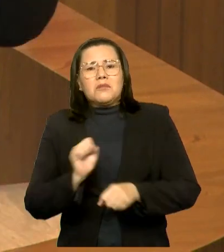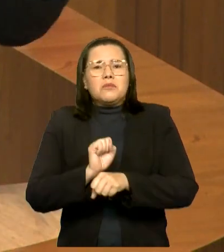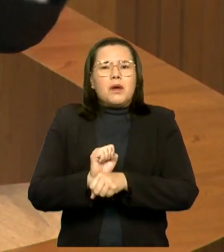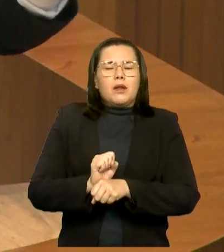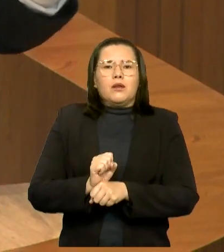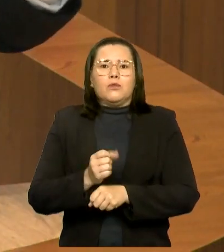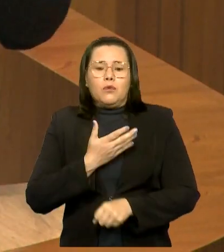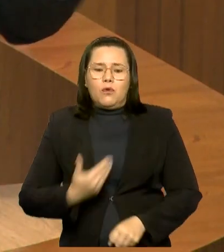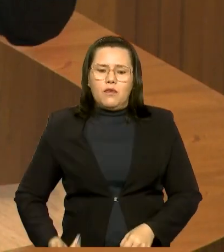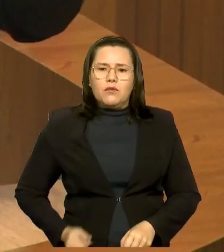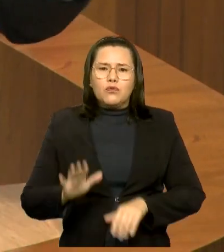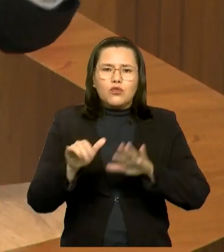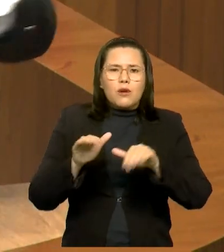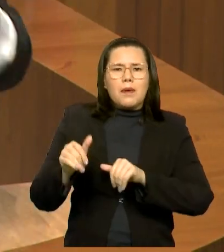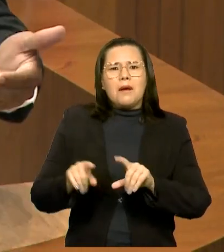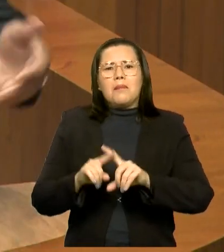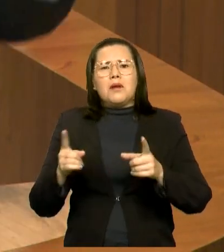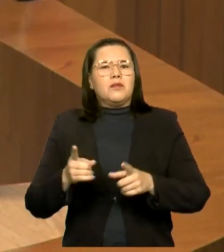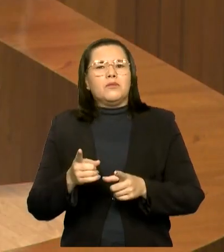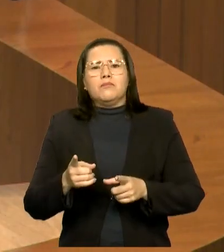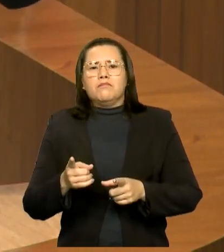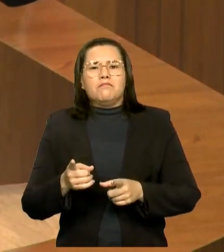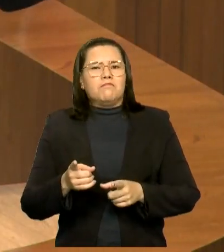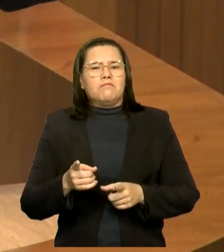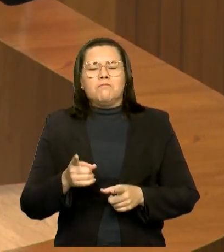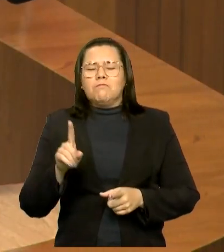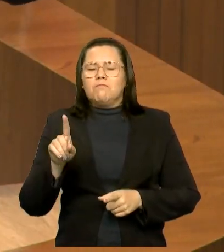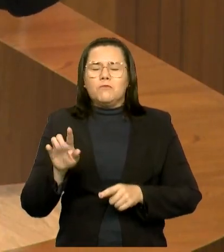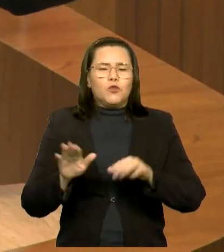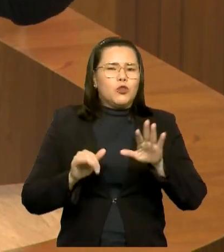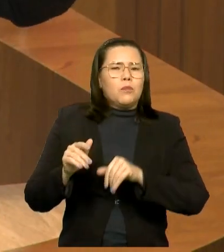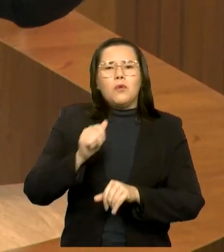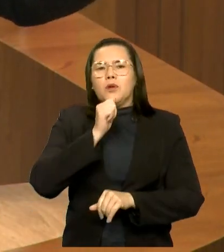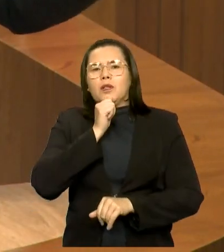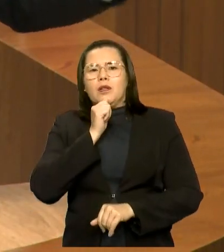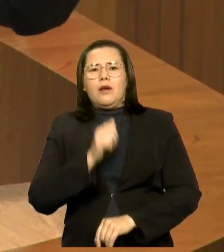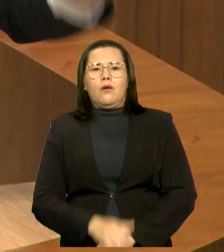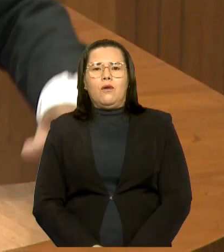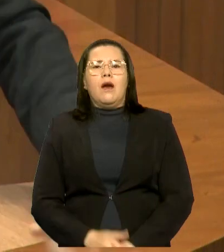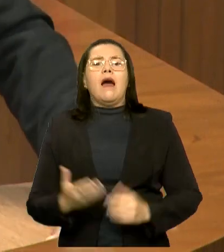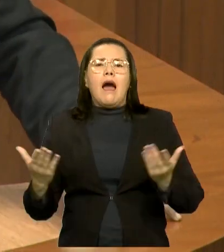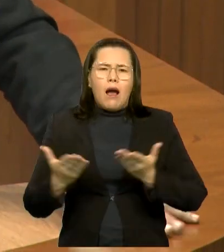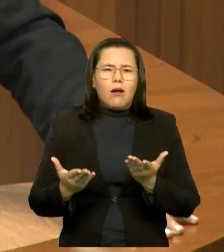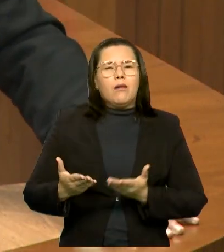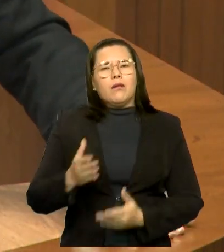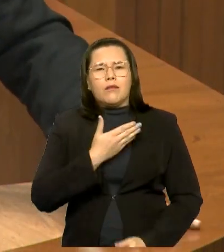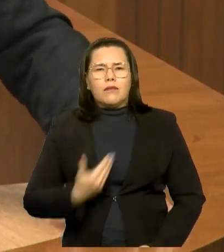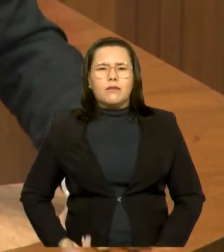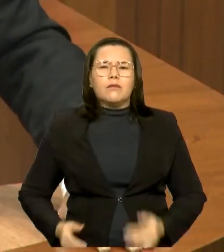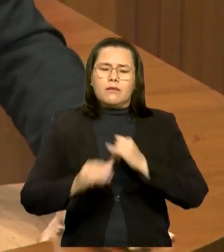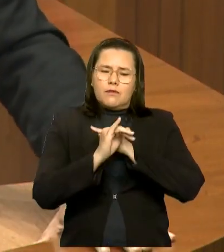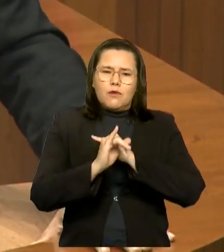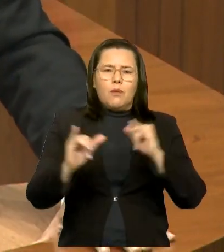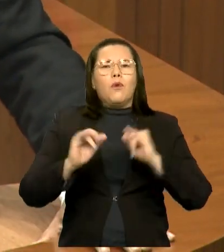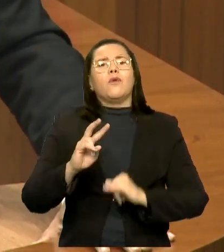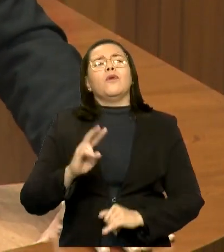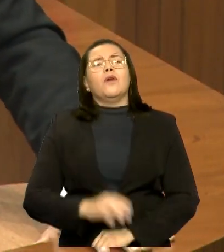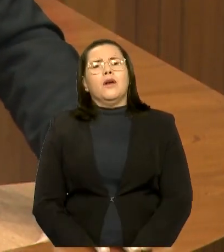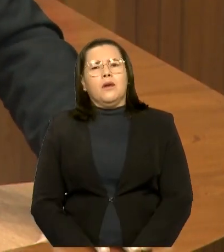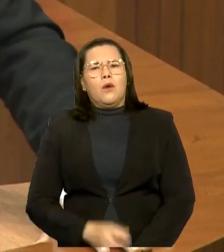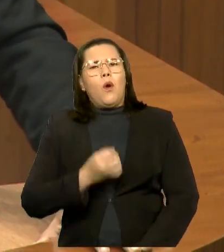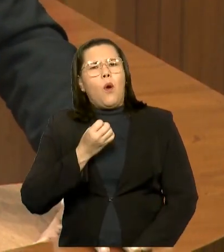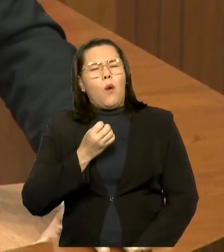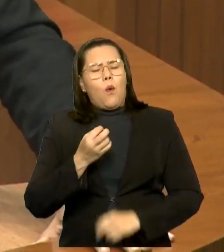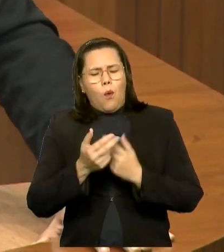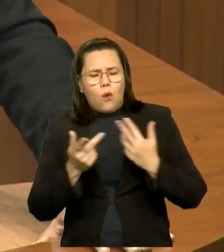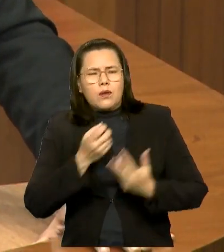governo do Estado possa nomear pelo menos a metade, ou anunciar a nomeação de pelo menos 500, 600 novos policiais. Acreditamos nisso. E hoje eu